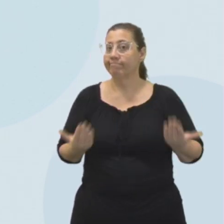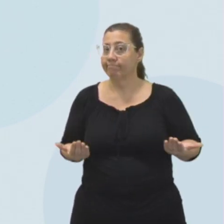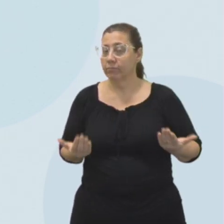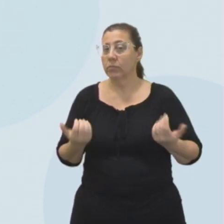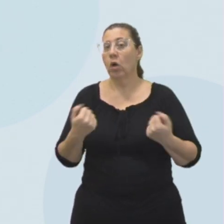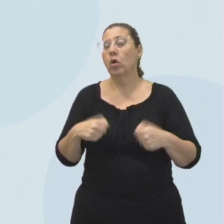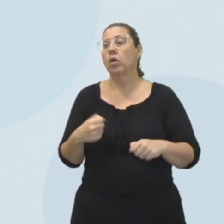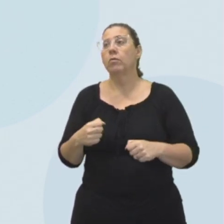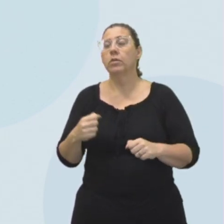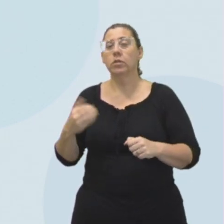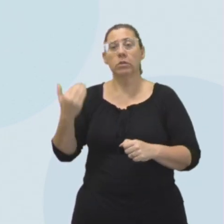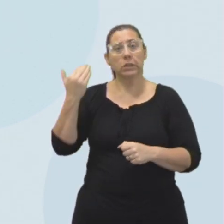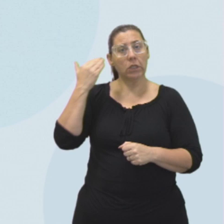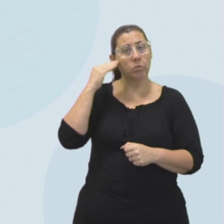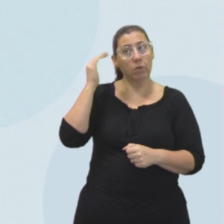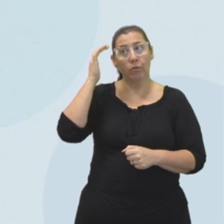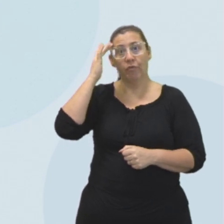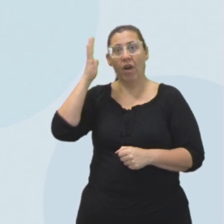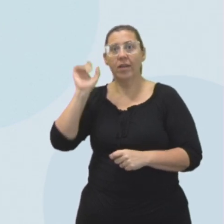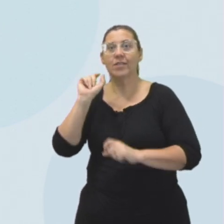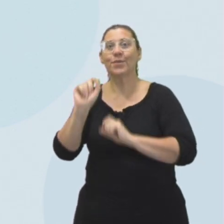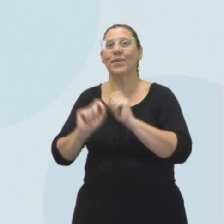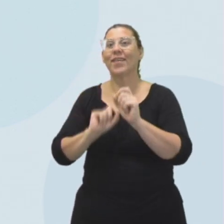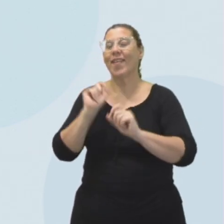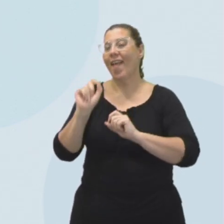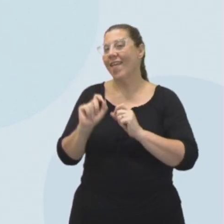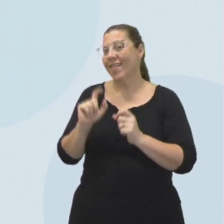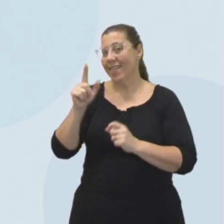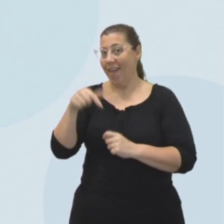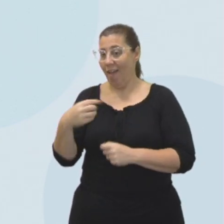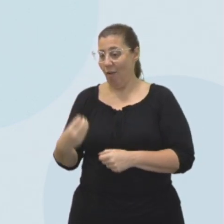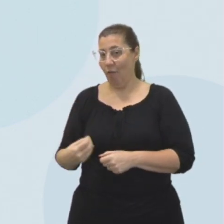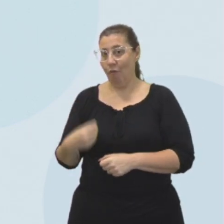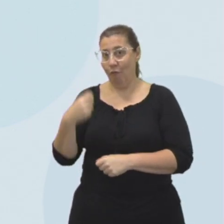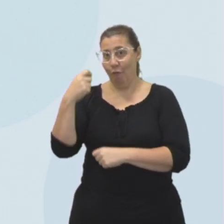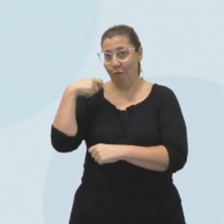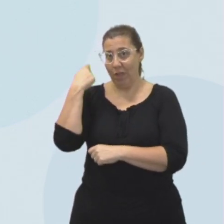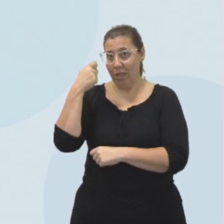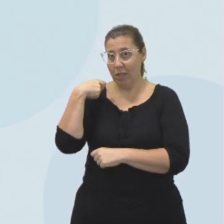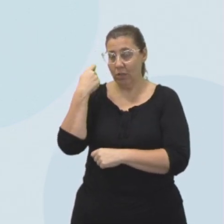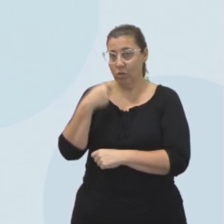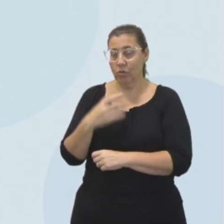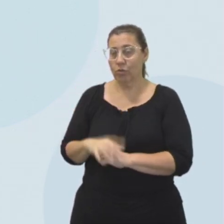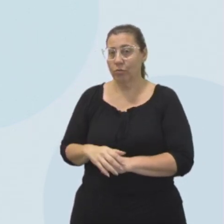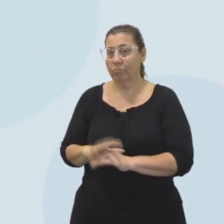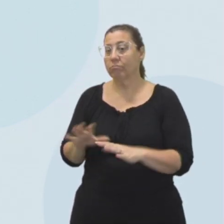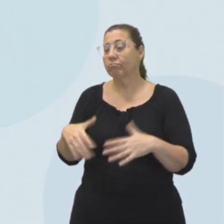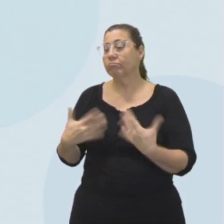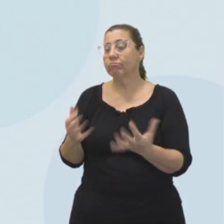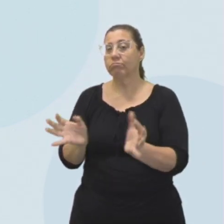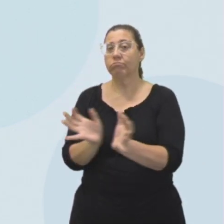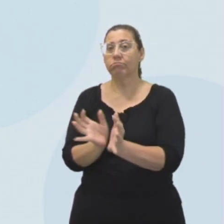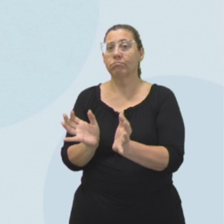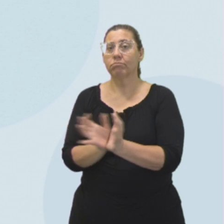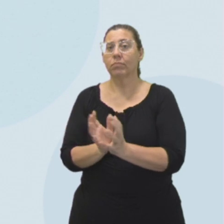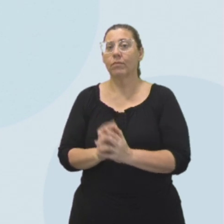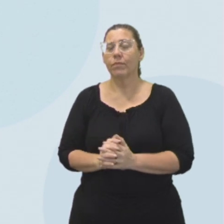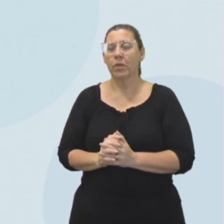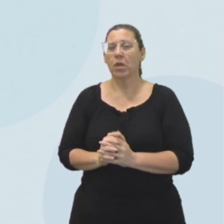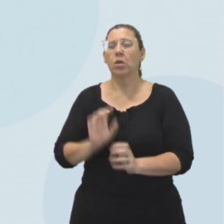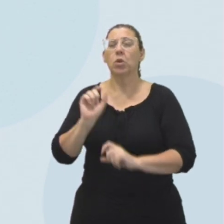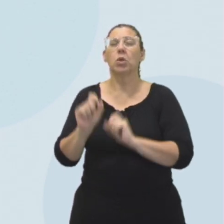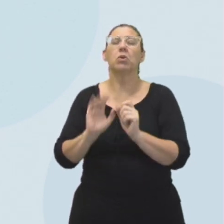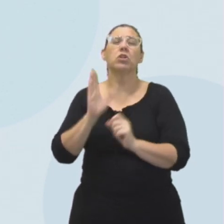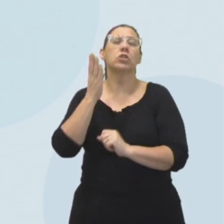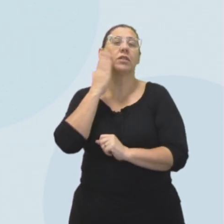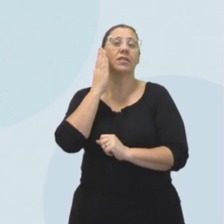ter clareza para quem será esse vídeo. Qual é o perfil deste público e o que ele já sabe